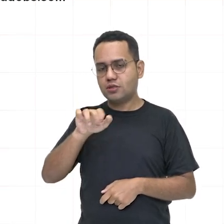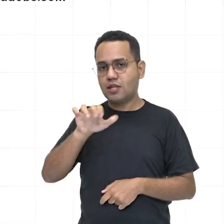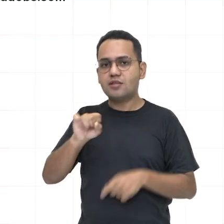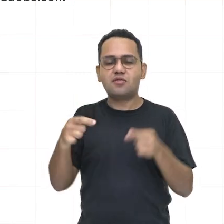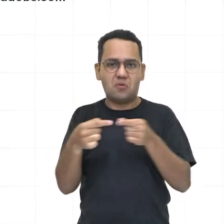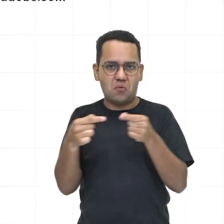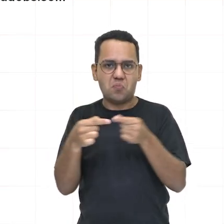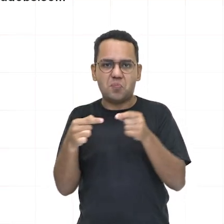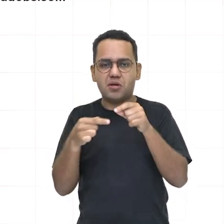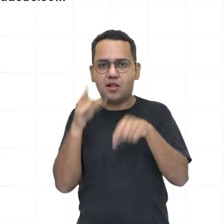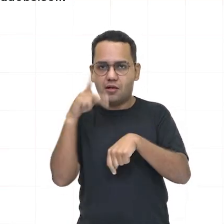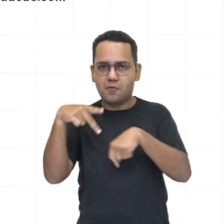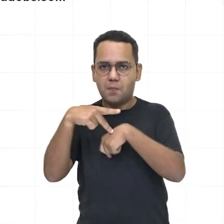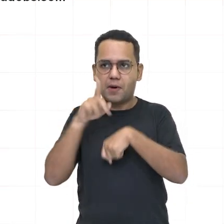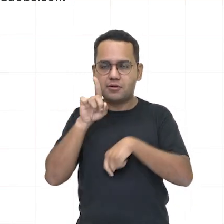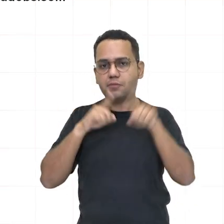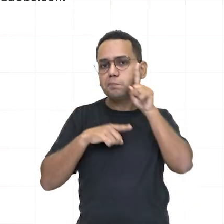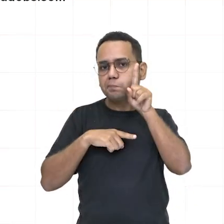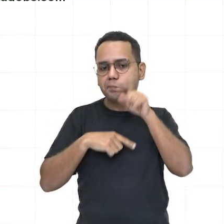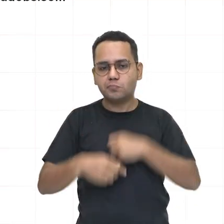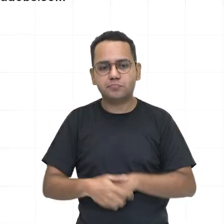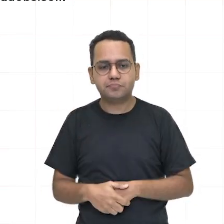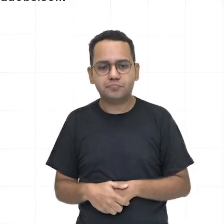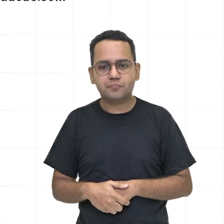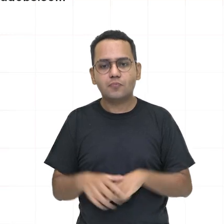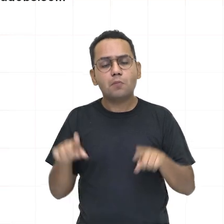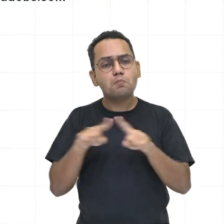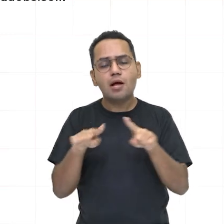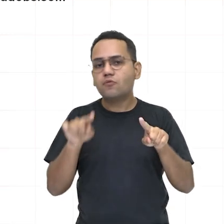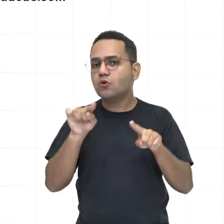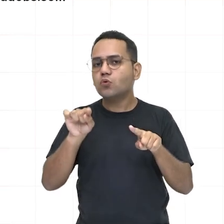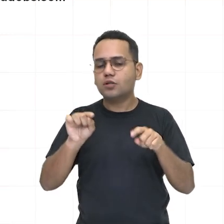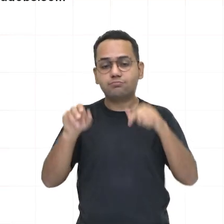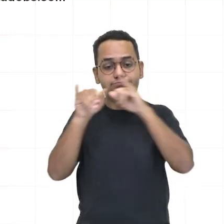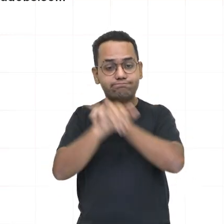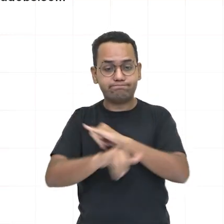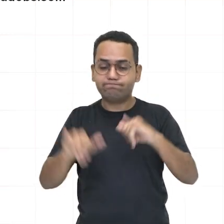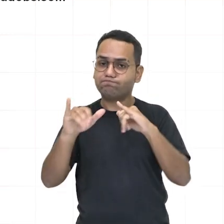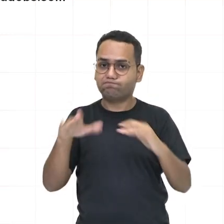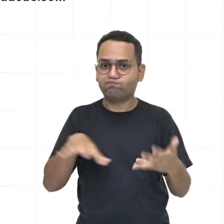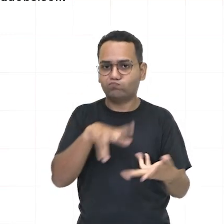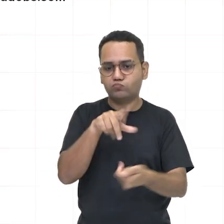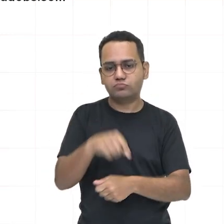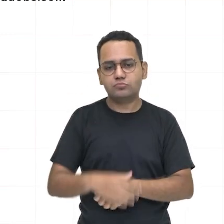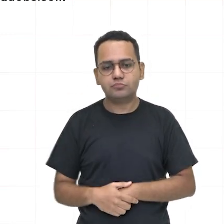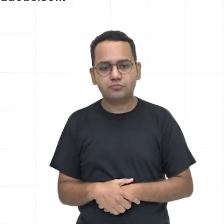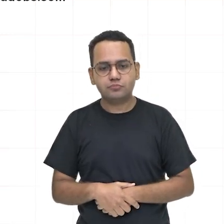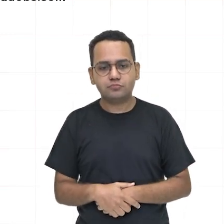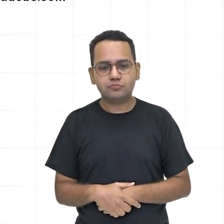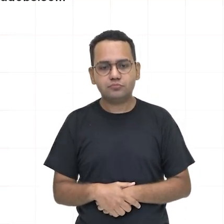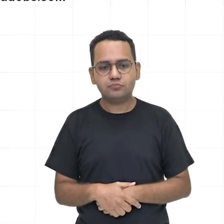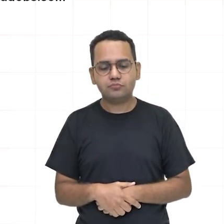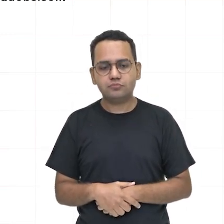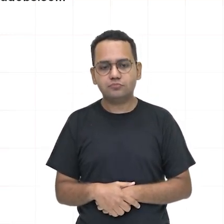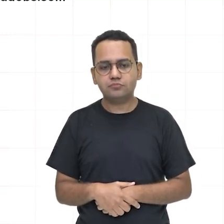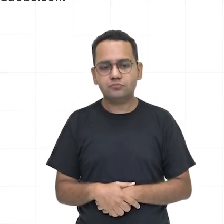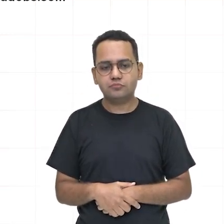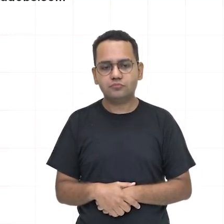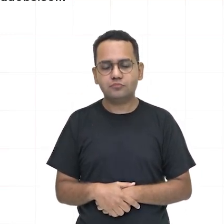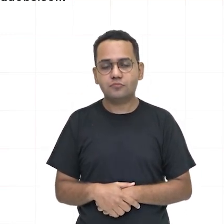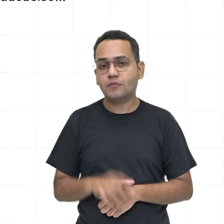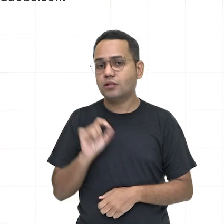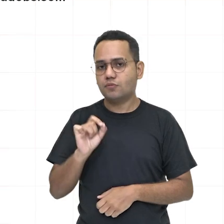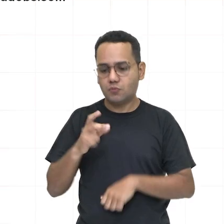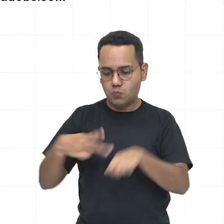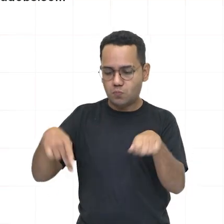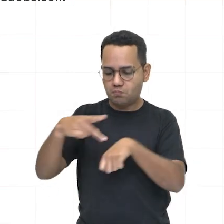isso? A partir do marketing em nível global, exportando, ou seja, mandando para fora do